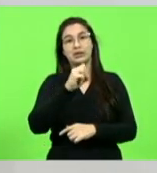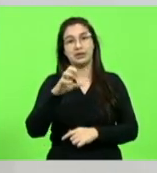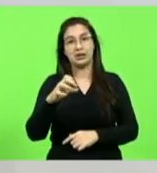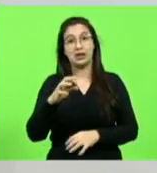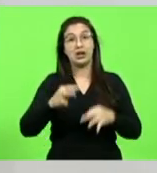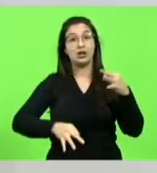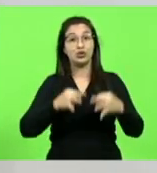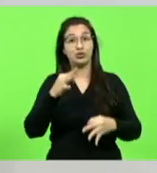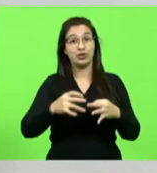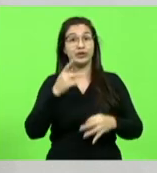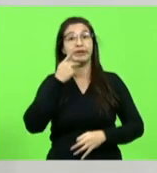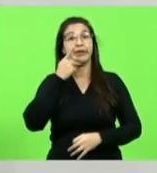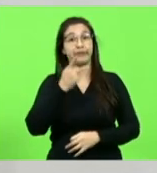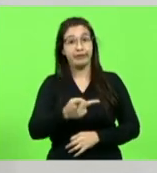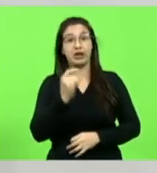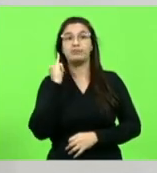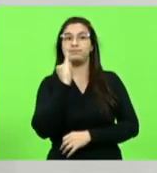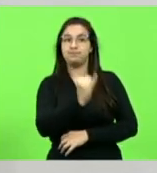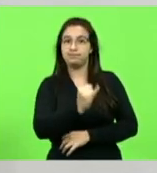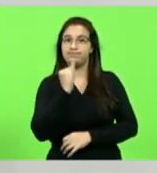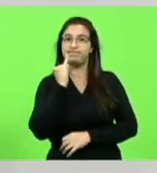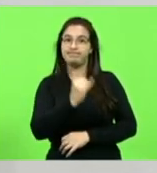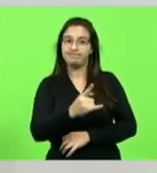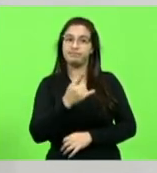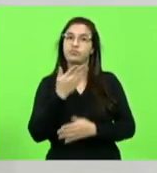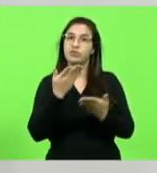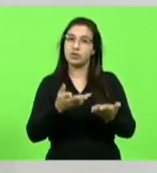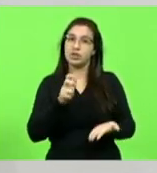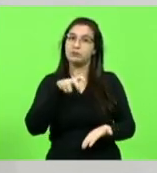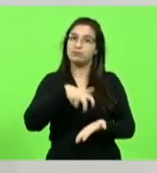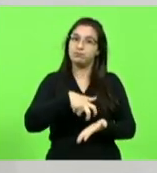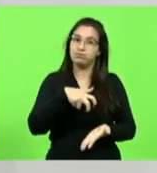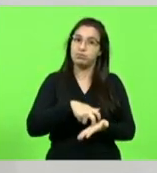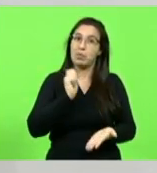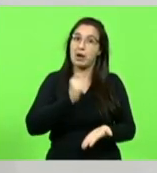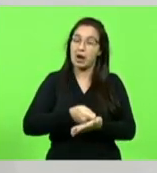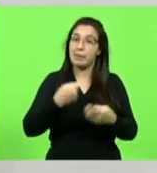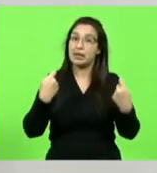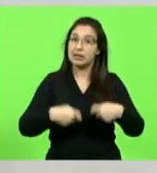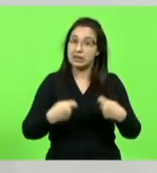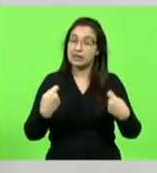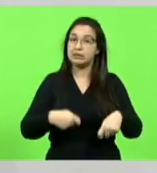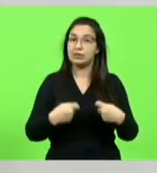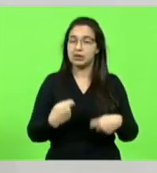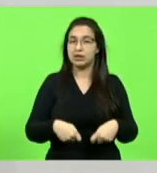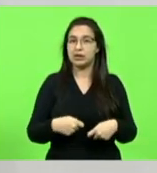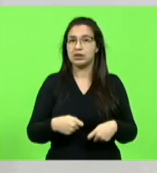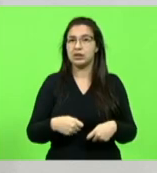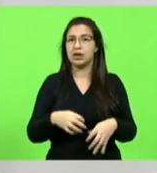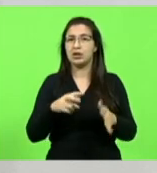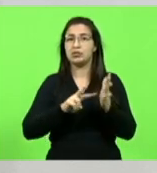hein? Eu vou multar vocês, hein? 100 mil reais por dia. E o sindicato deu de ombros,